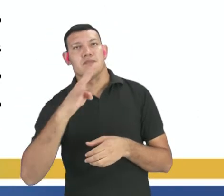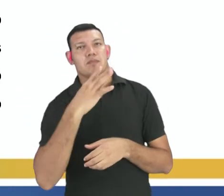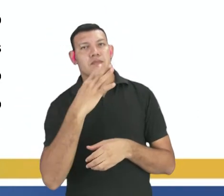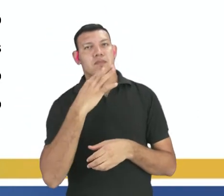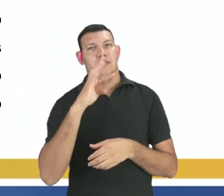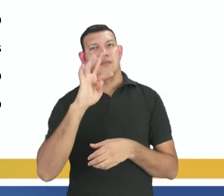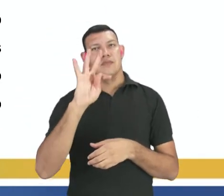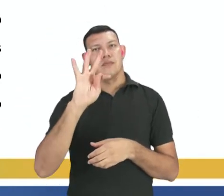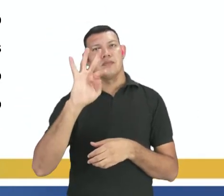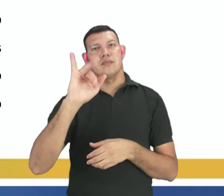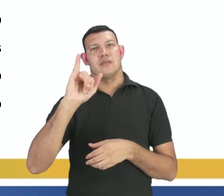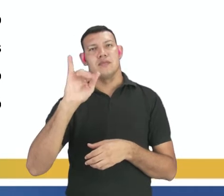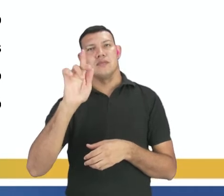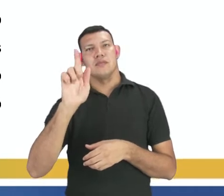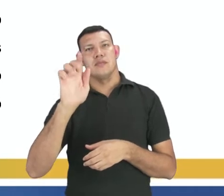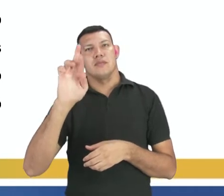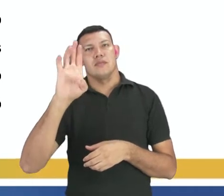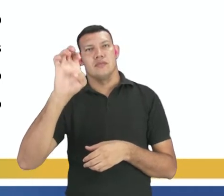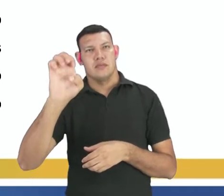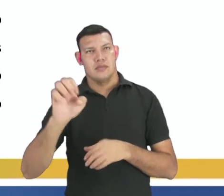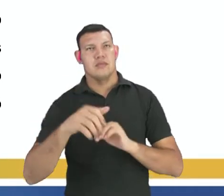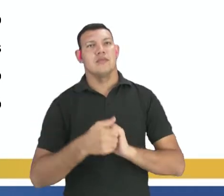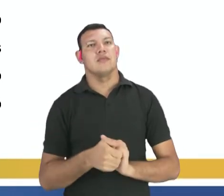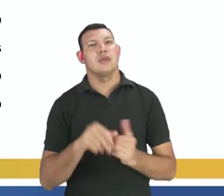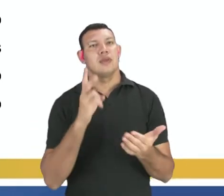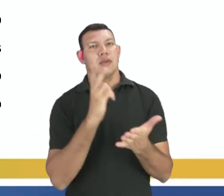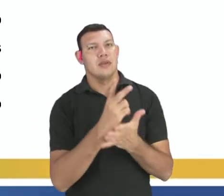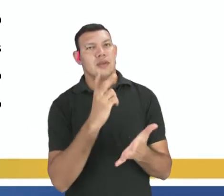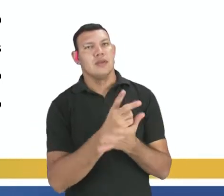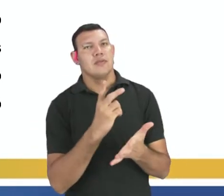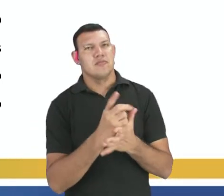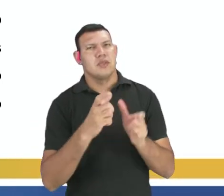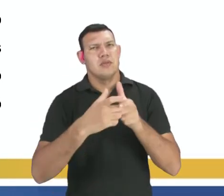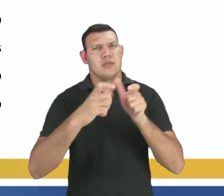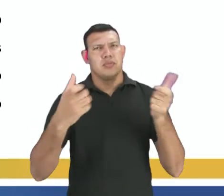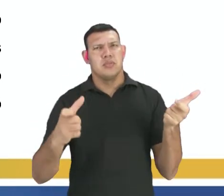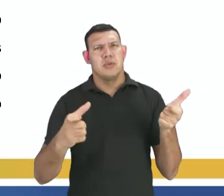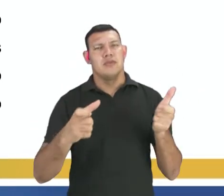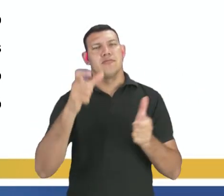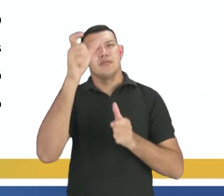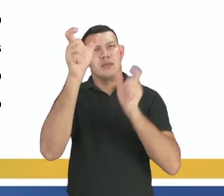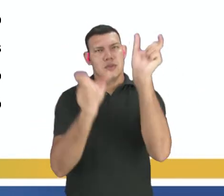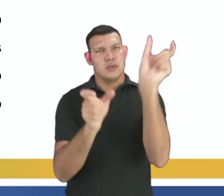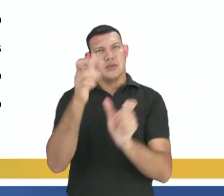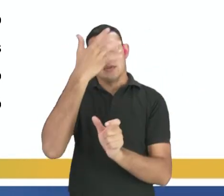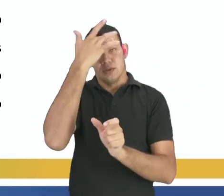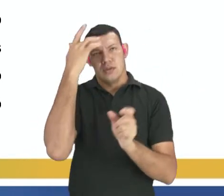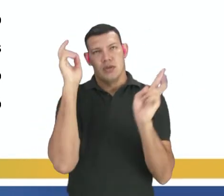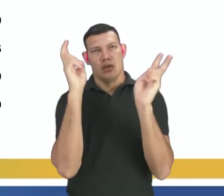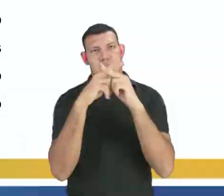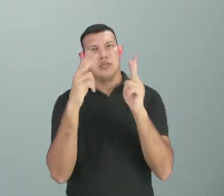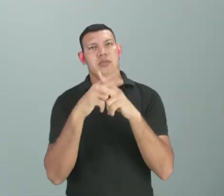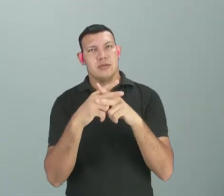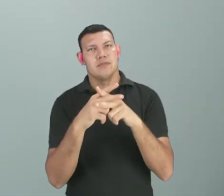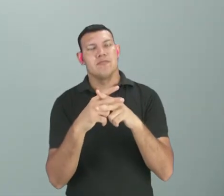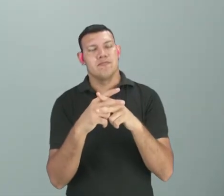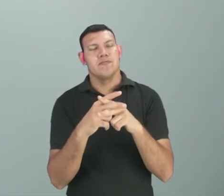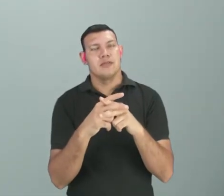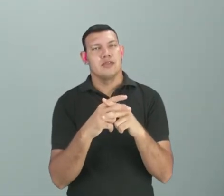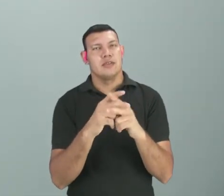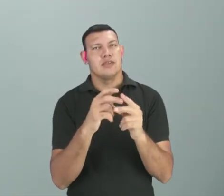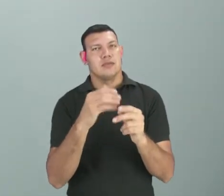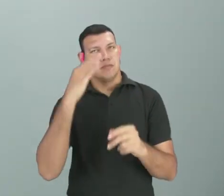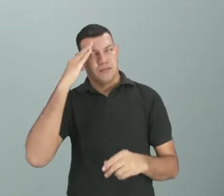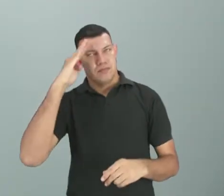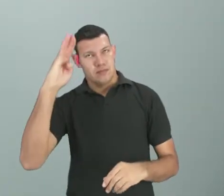popularidade, o treinamento também ensina nas escolas, além de ser obrigatório para soldados, né? Então a gente já vai